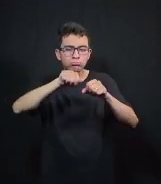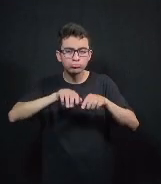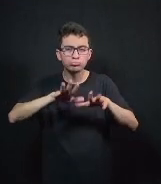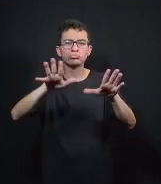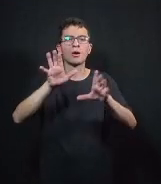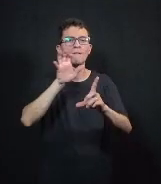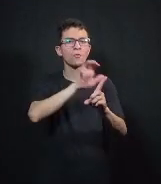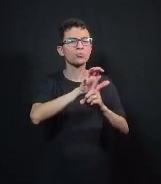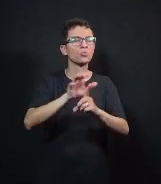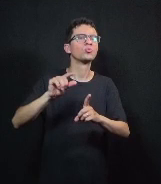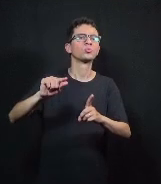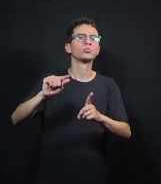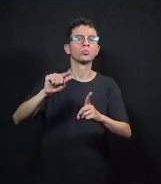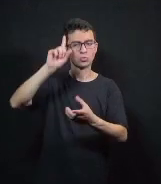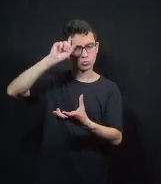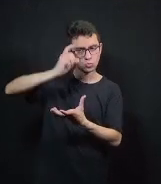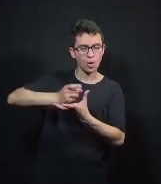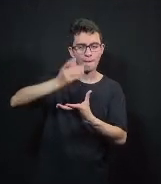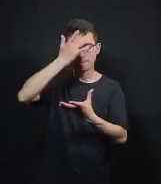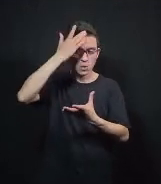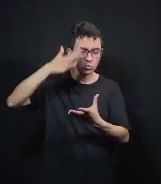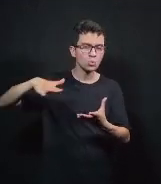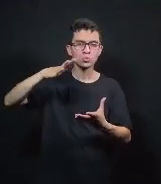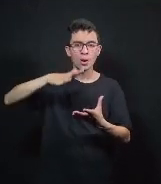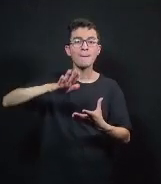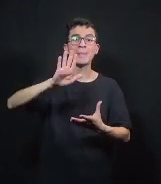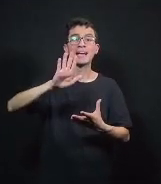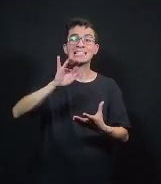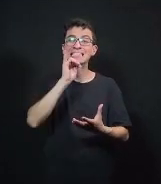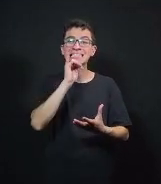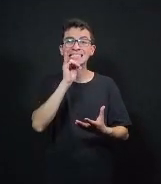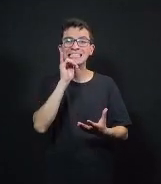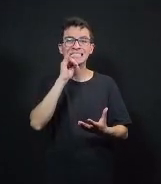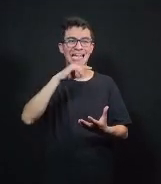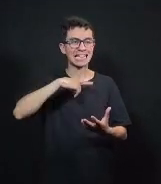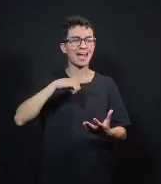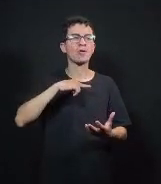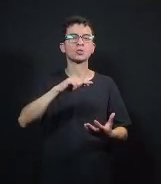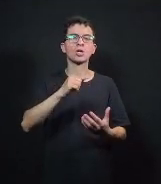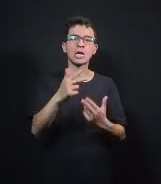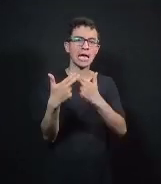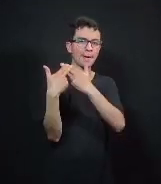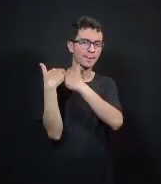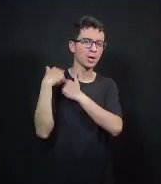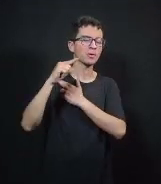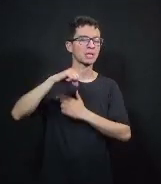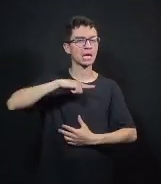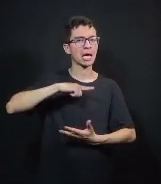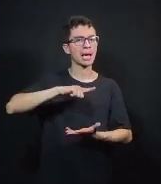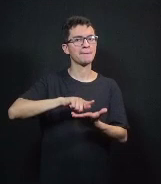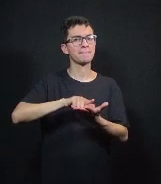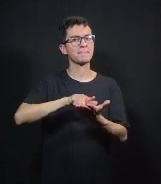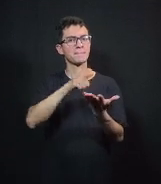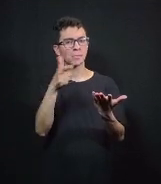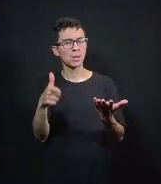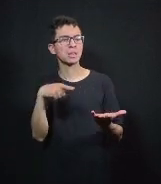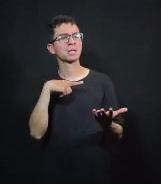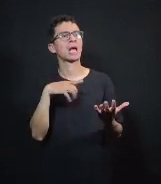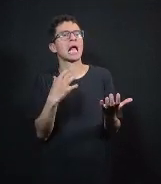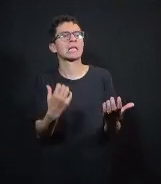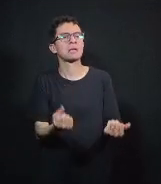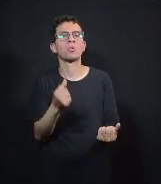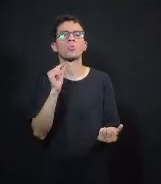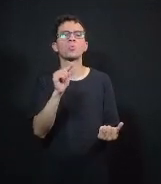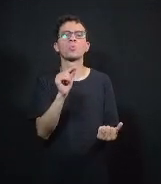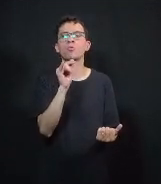influencia as decisões das pessoas. Mas, por outro lado, eu acho que também tem um papel que o jornalismo precisa assumir aí, que é